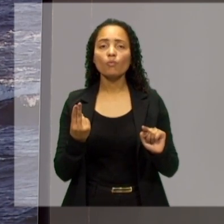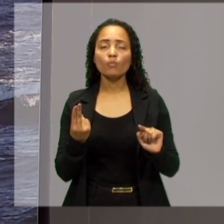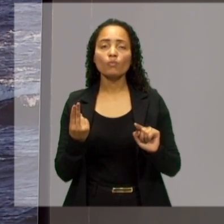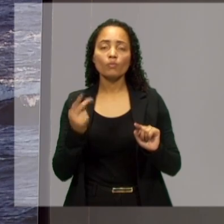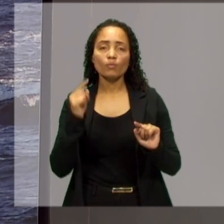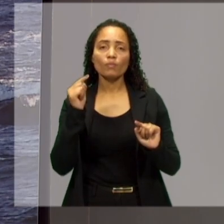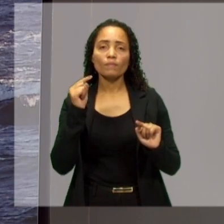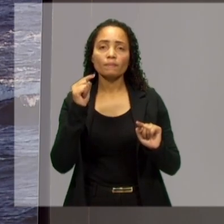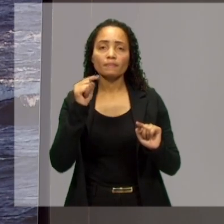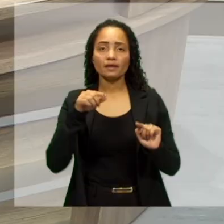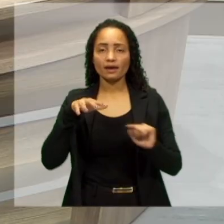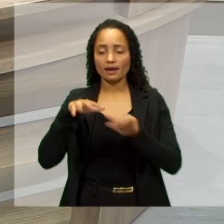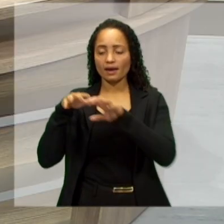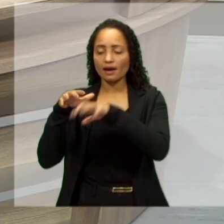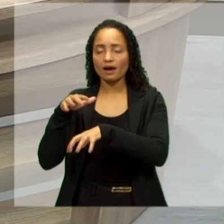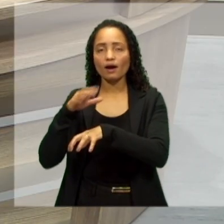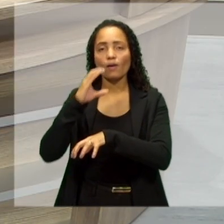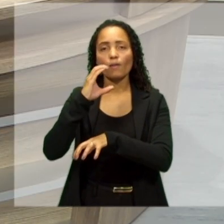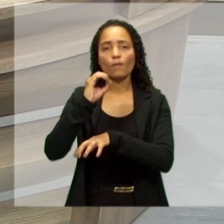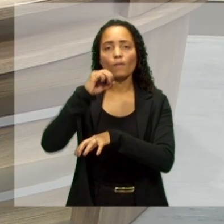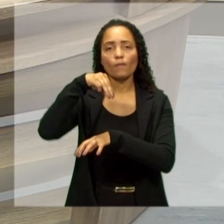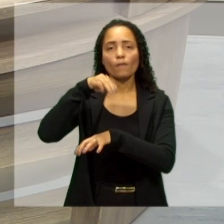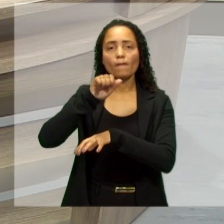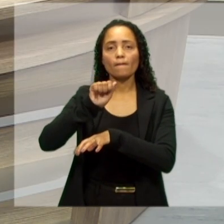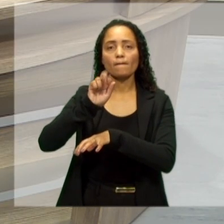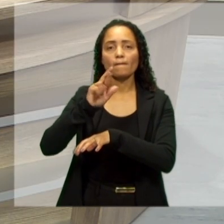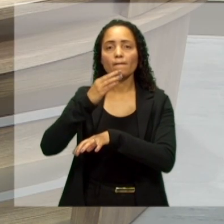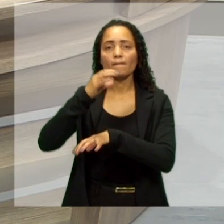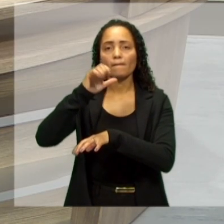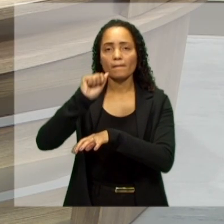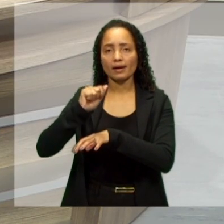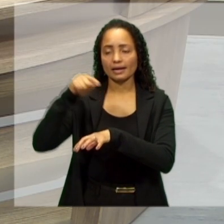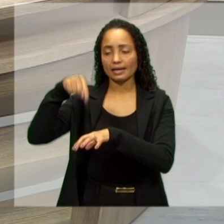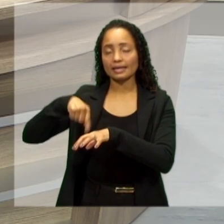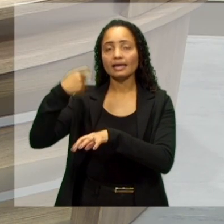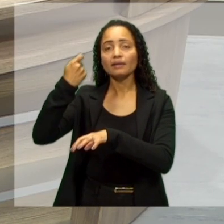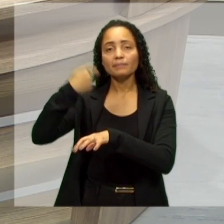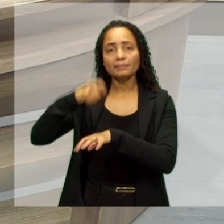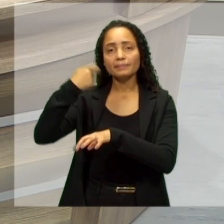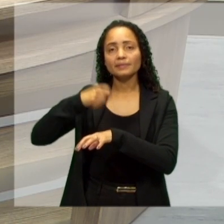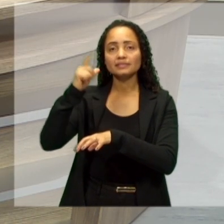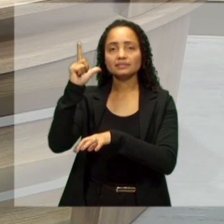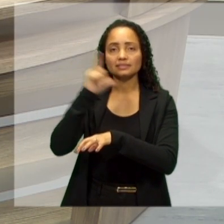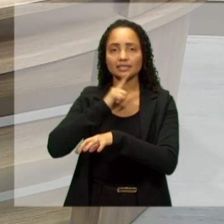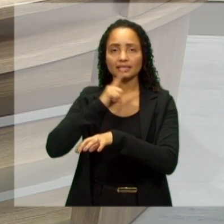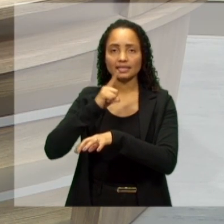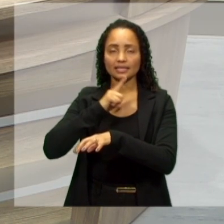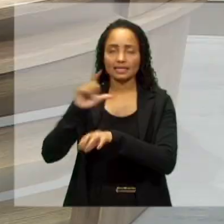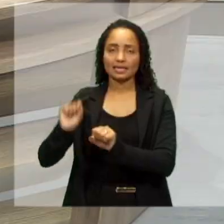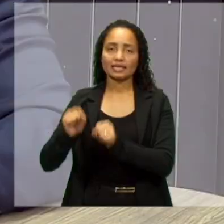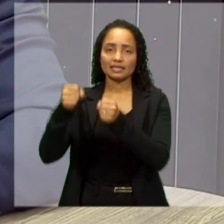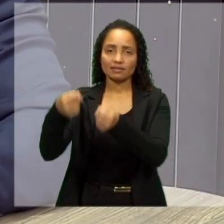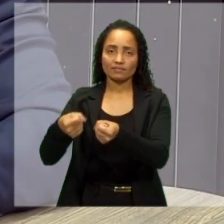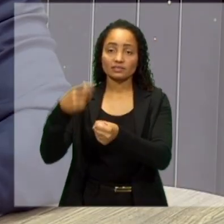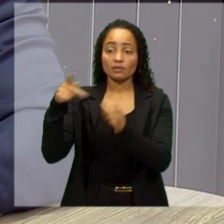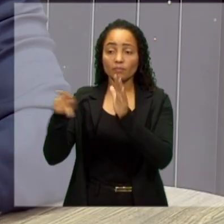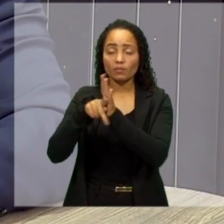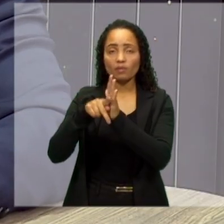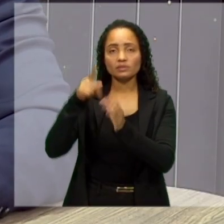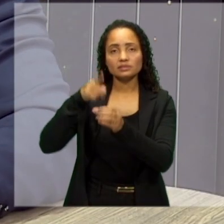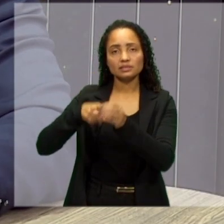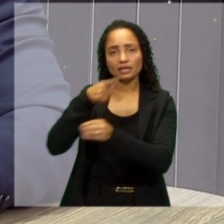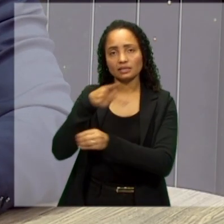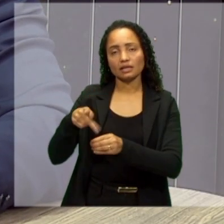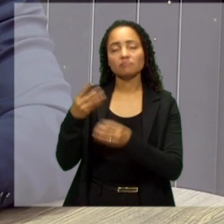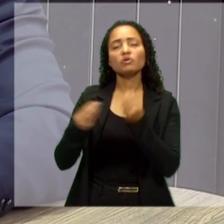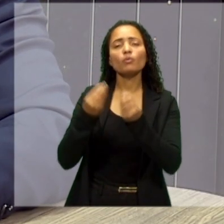ou é a comarca onde ela precisa estabelecer a defesa? Certo. Os